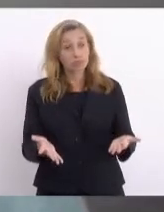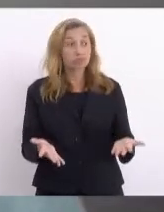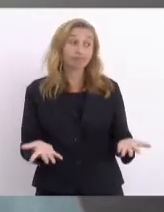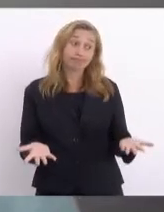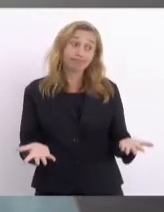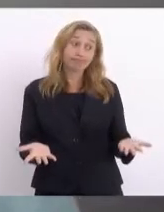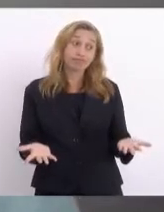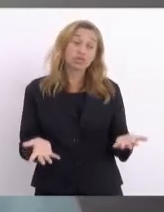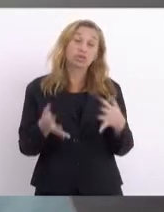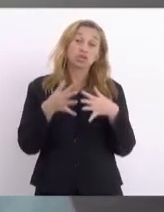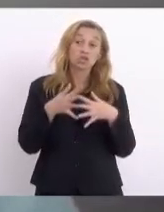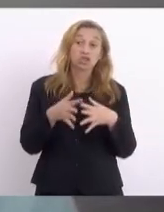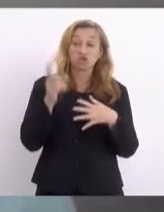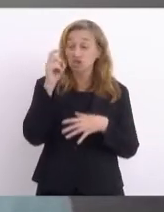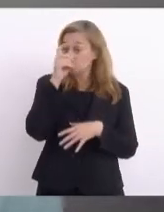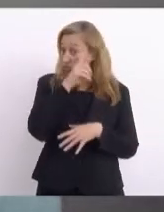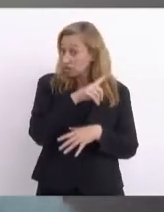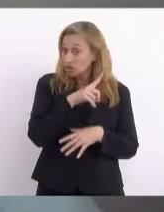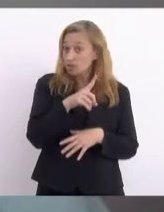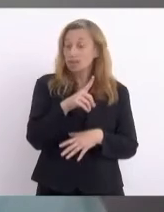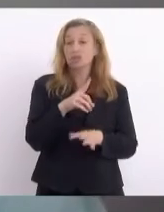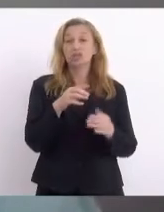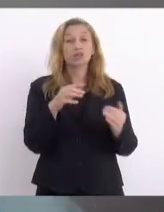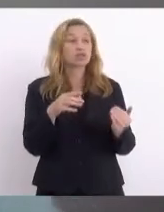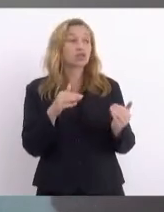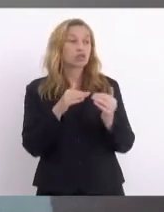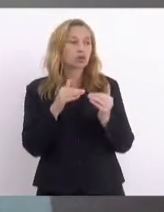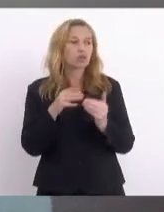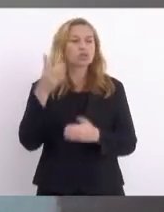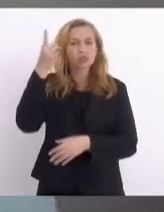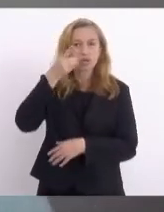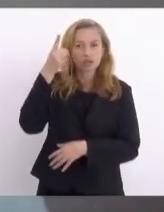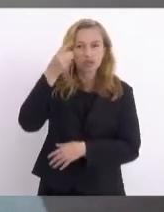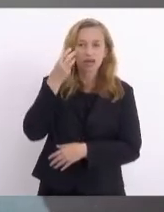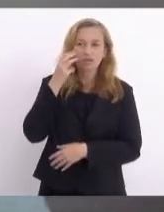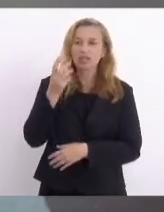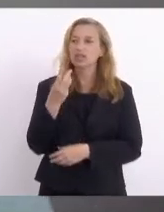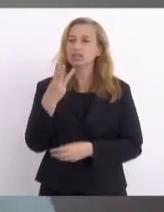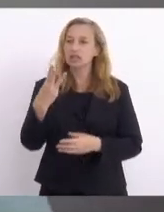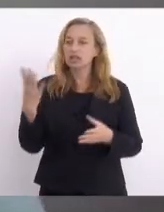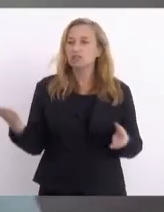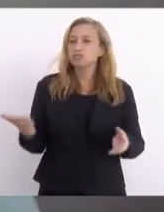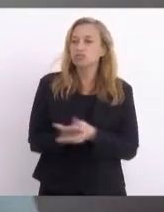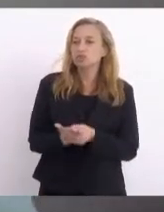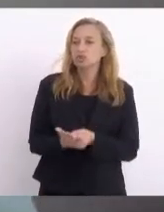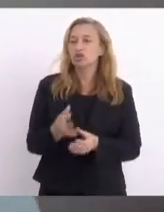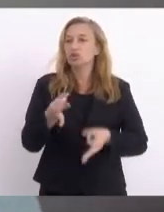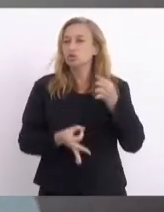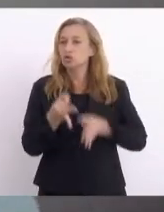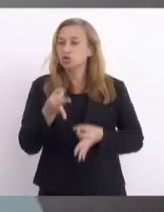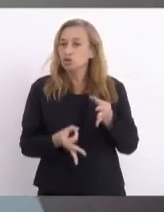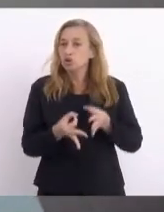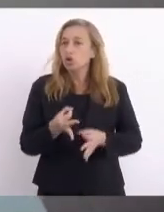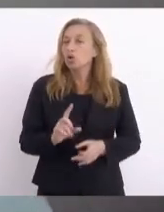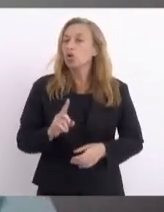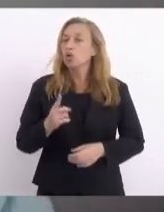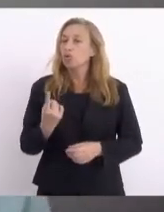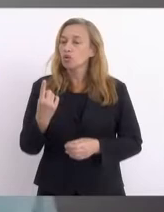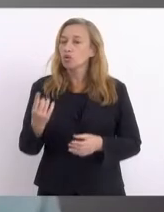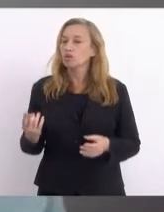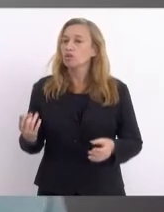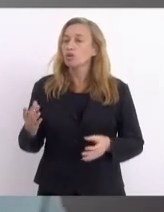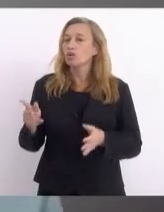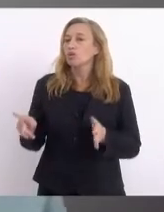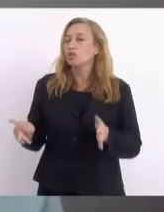extremamente conflituoso, como destacou aqui o deputado Valdec, onde tem três ações na justiça, uma que considera o processo